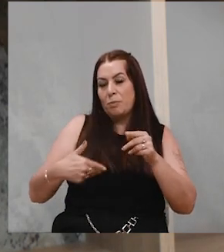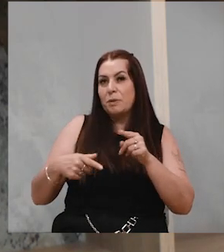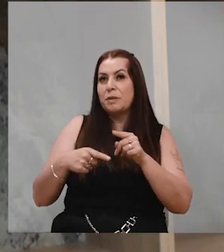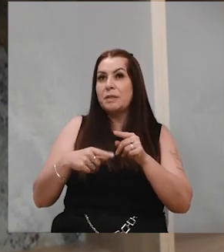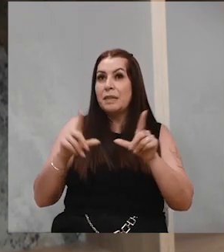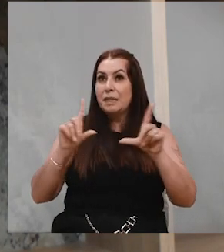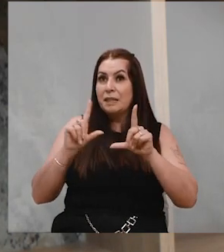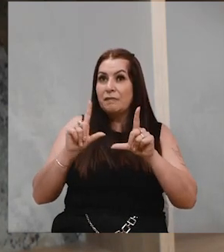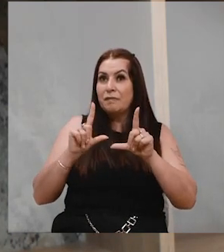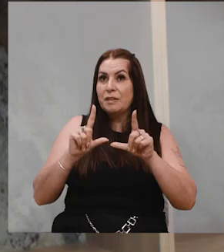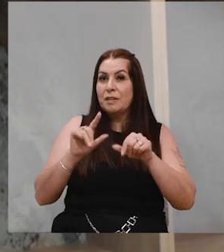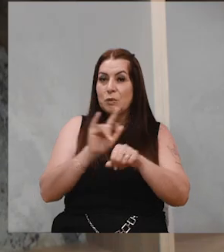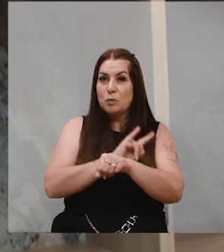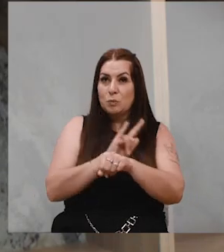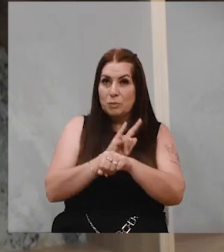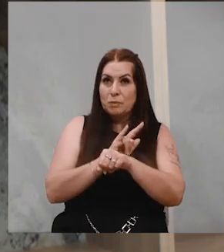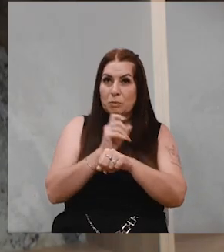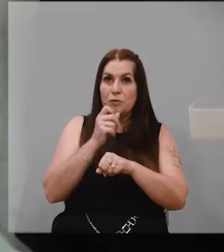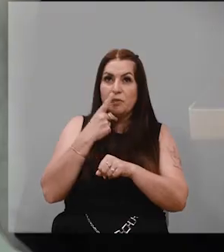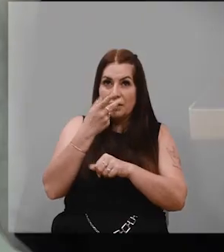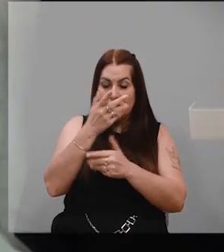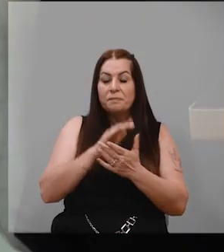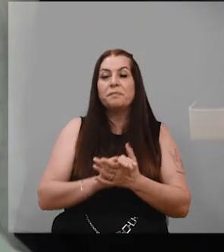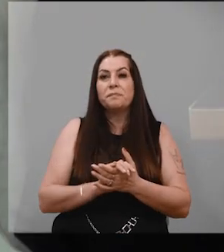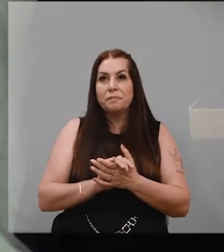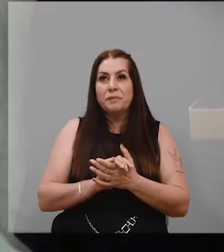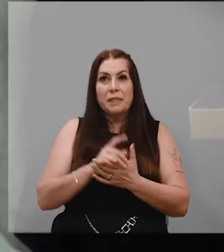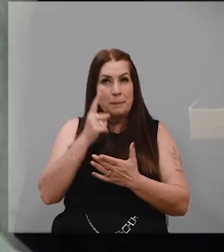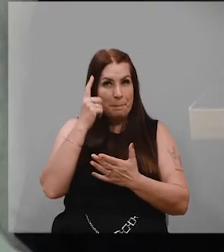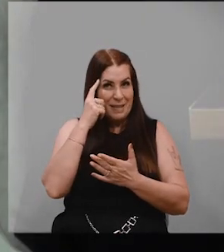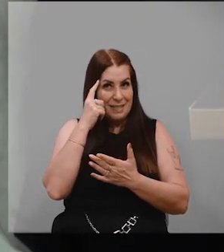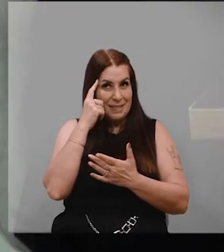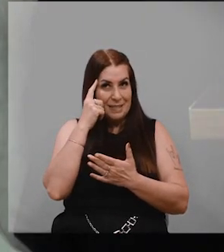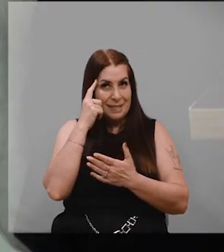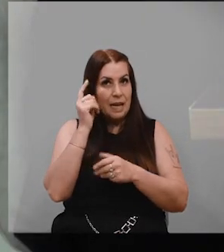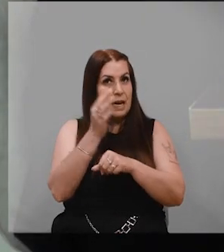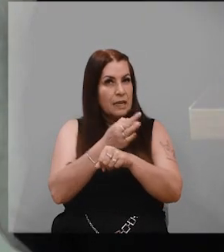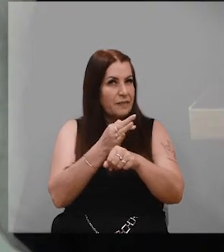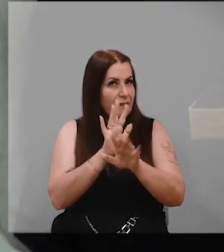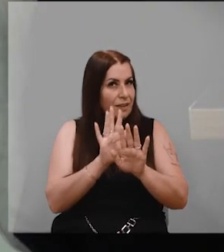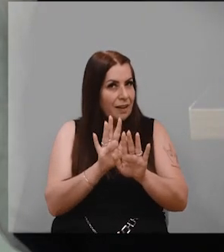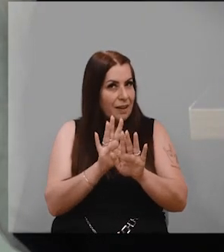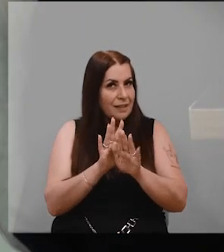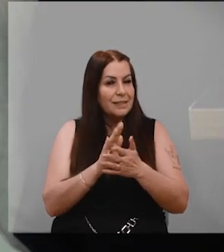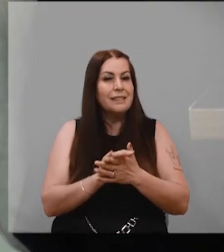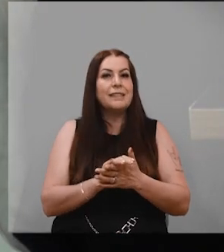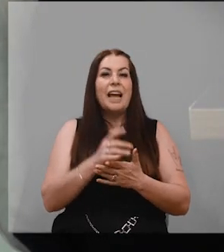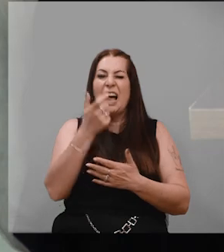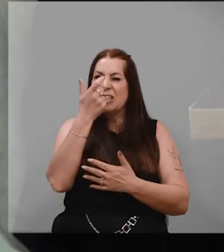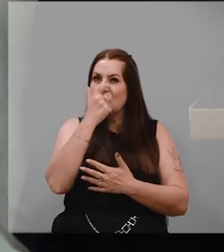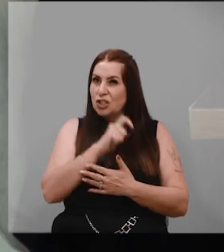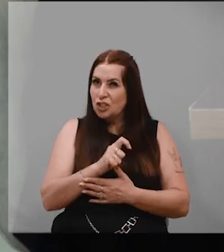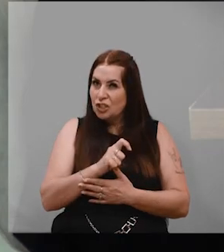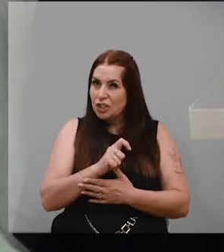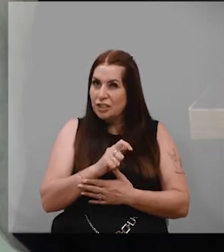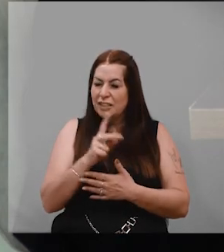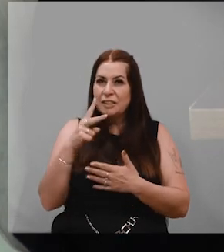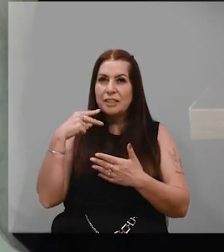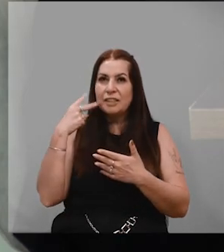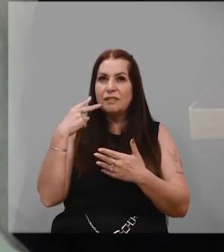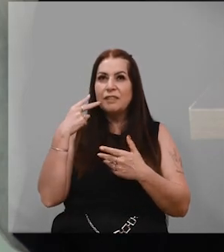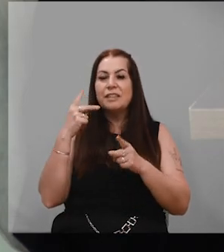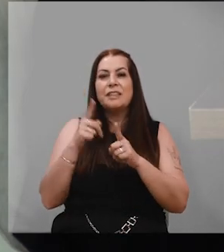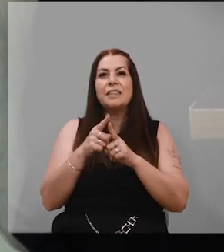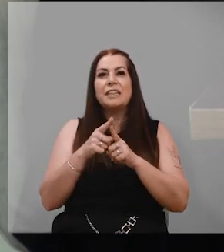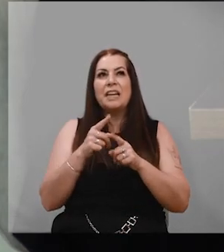TV em si ficou mais com o documentário e a gente pode falar disso, né, Carol? Pensaram que ela estava de férias. Exatamente. Os vereadores diziam